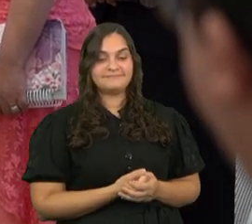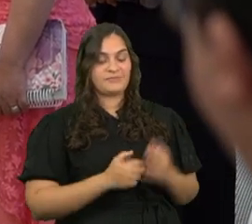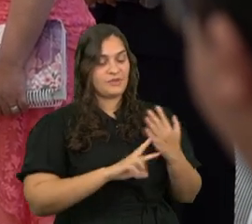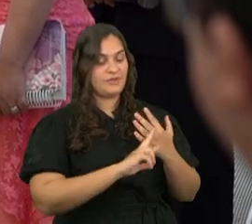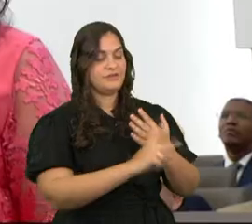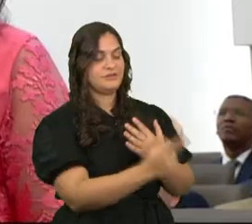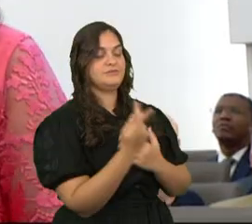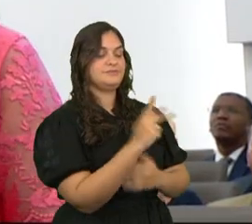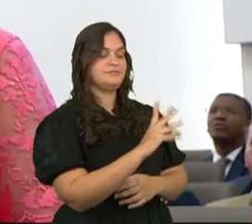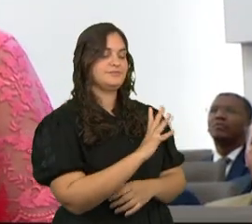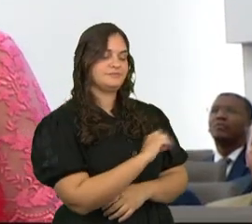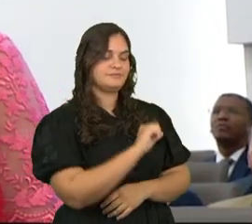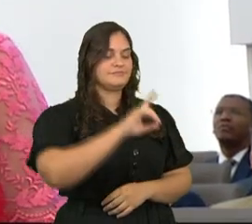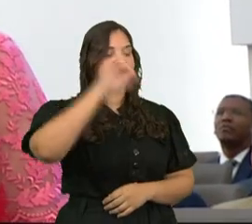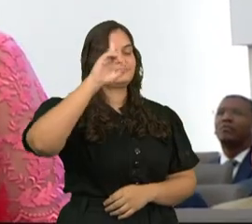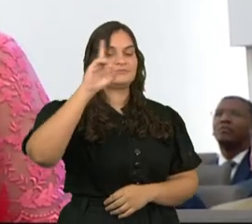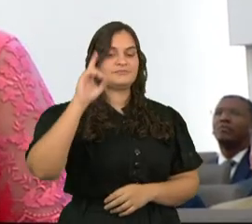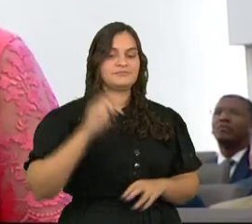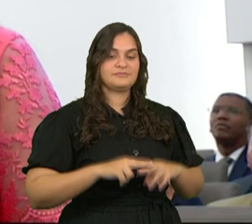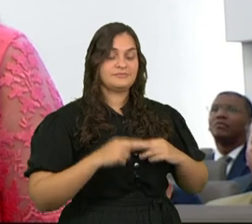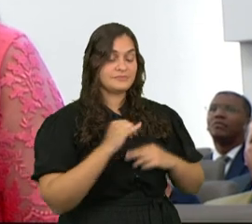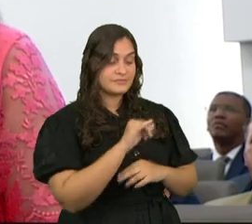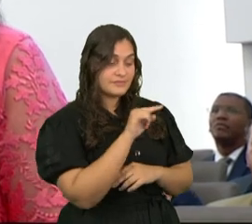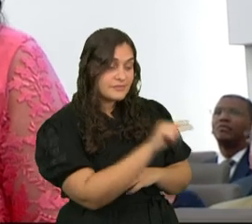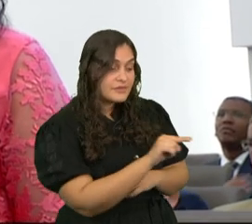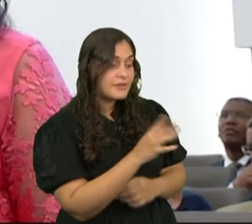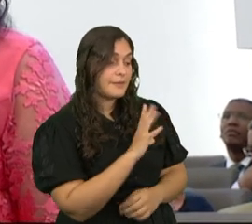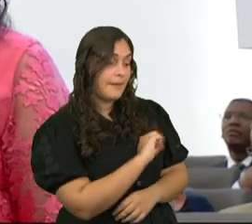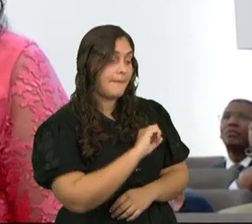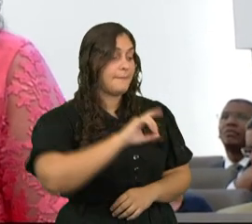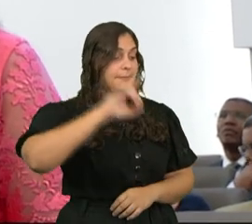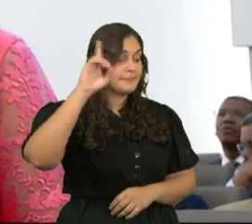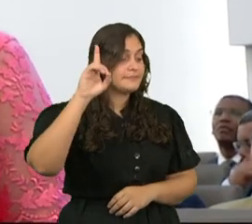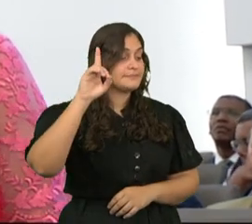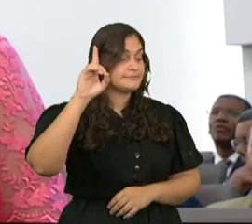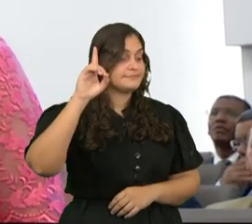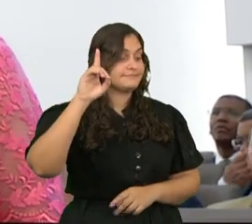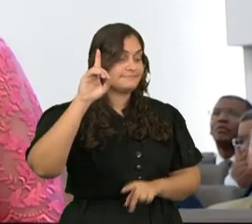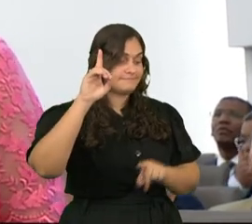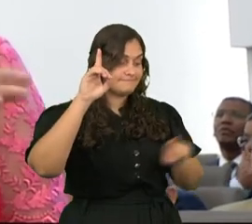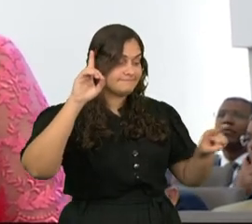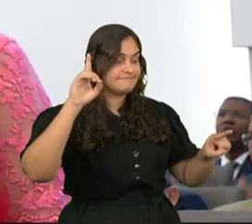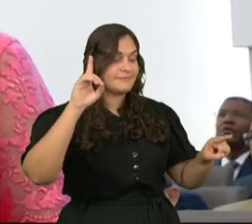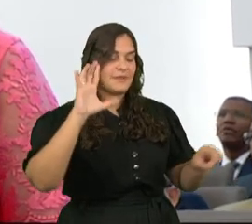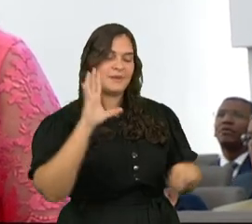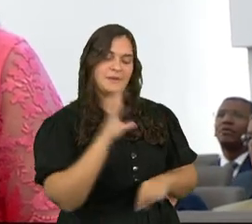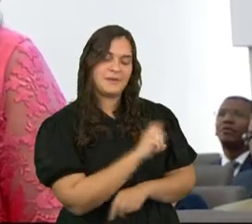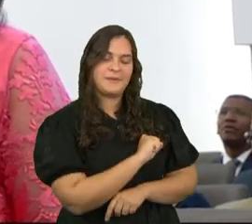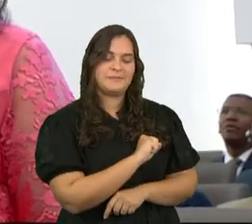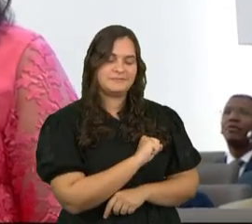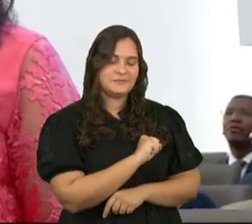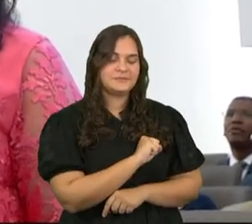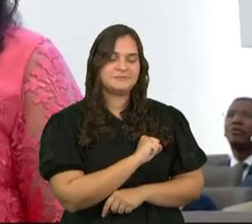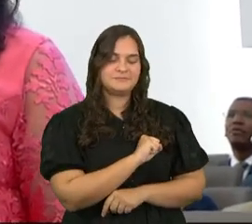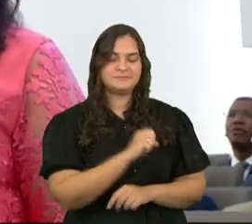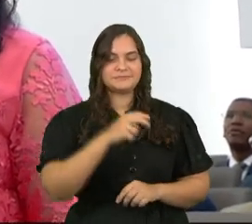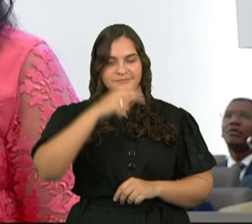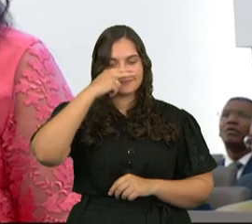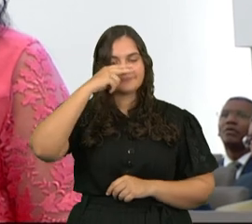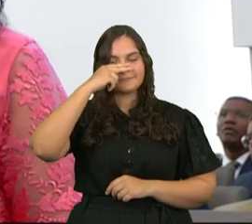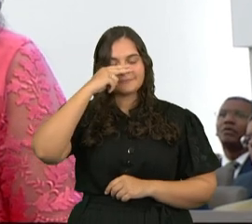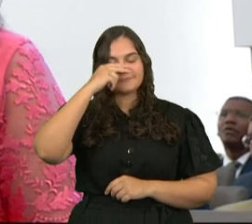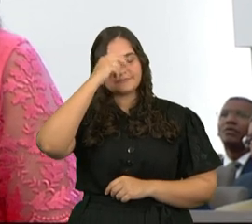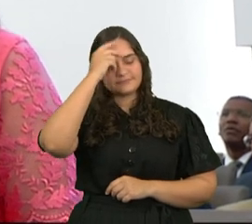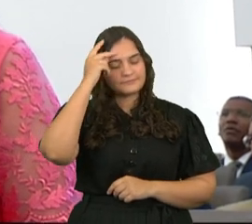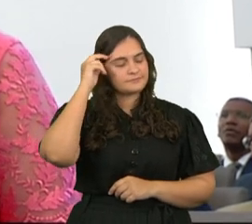Deus. Portanto, se o Senhor ama a Deus, o Senhor ama a noiva de Deus. E nós aprendemos